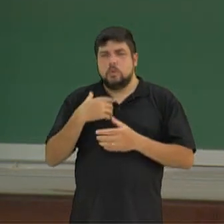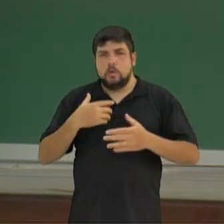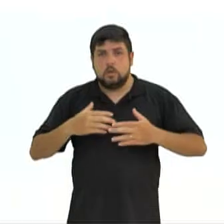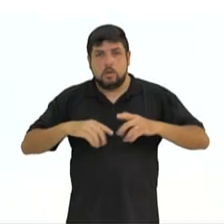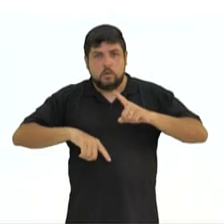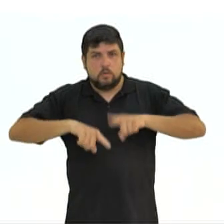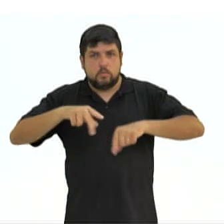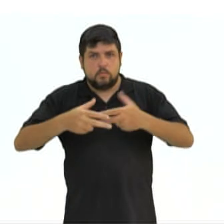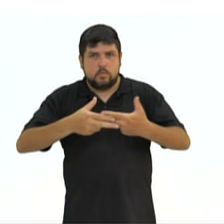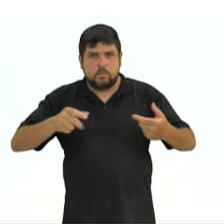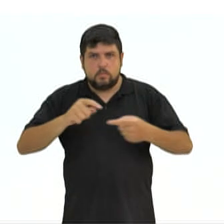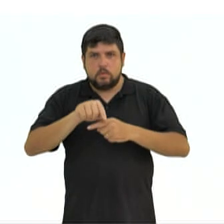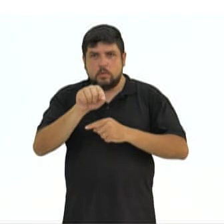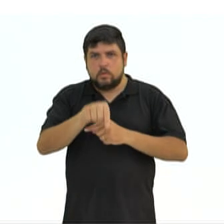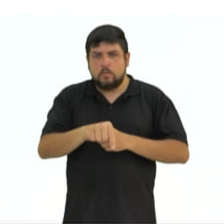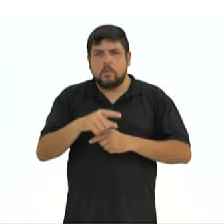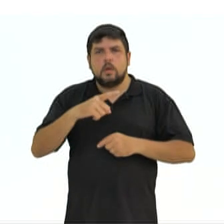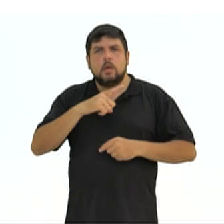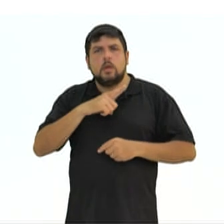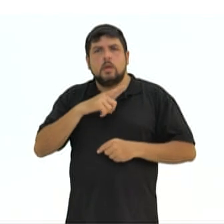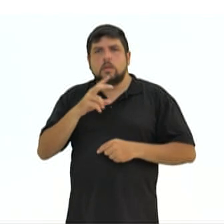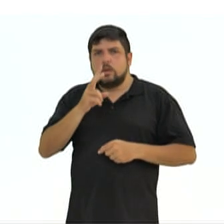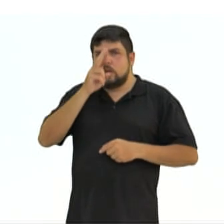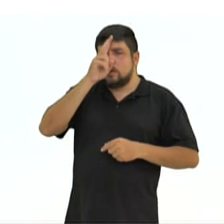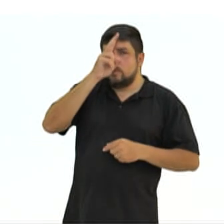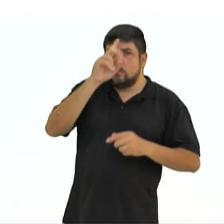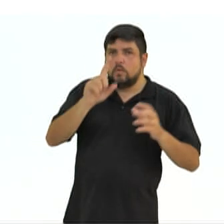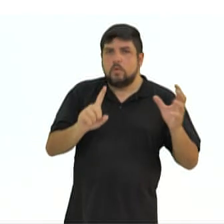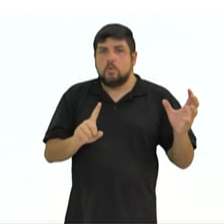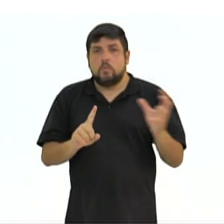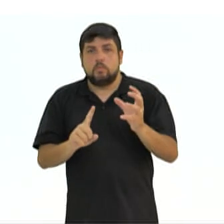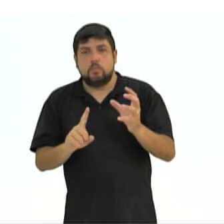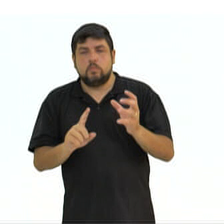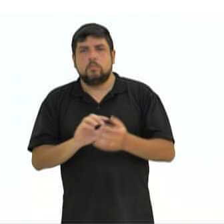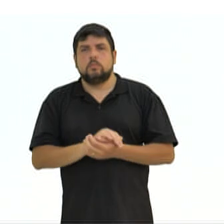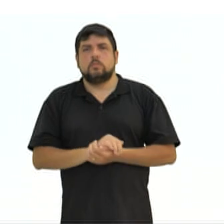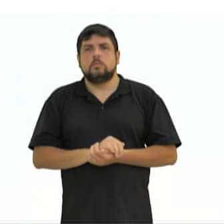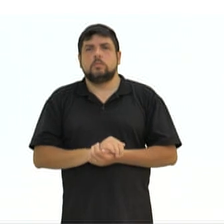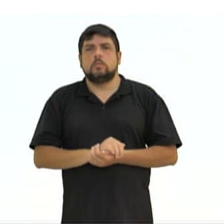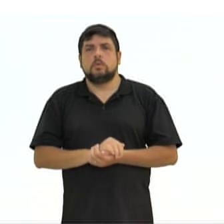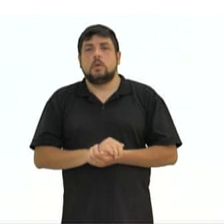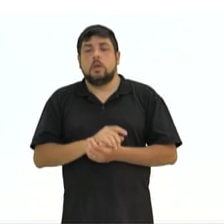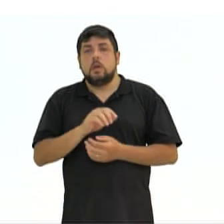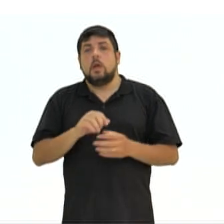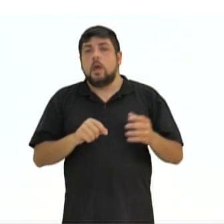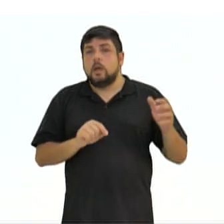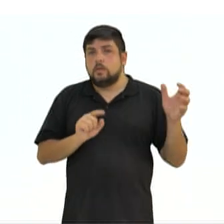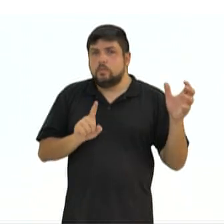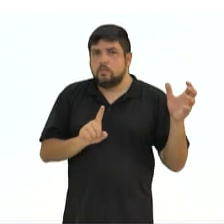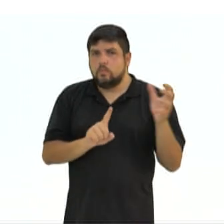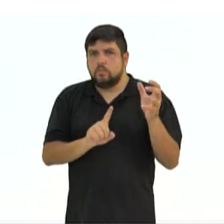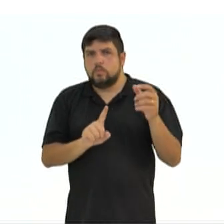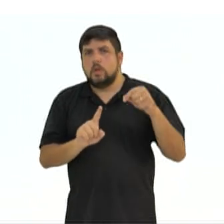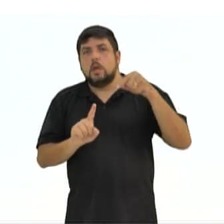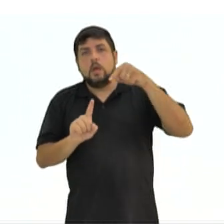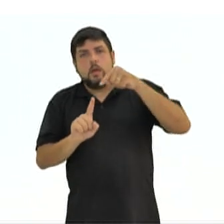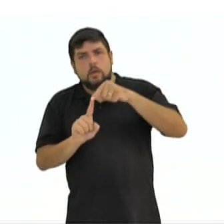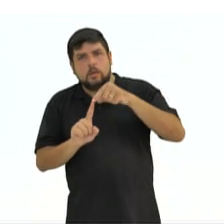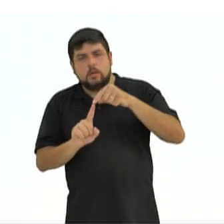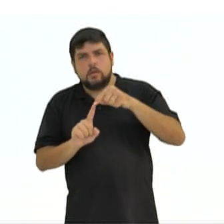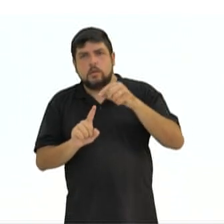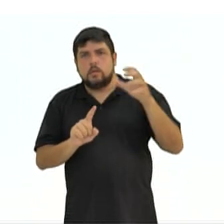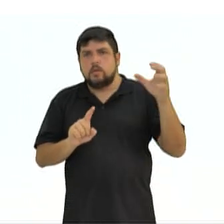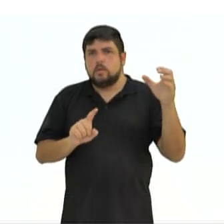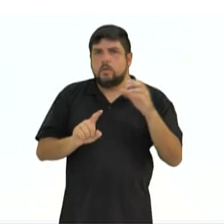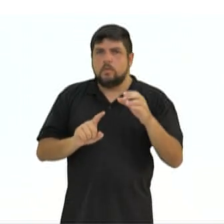corpo, ele aplica uma força sobre um outro corpo. E que aquele corpo, né, que aplicou a